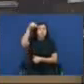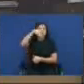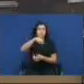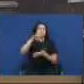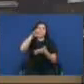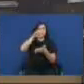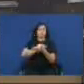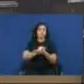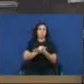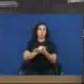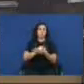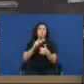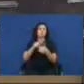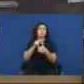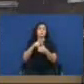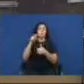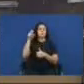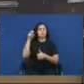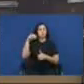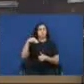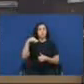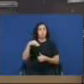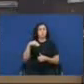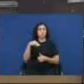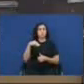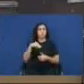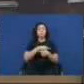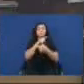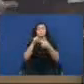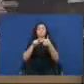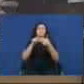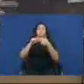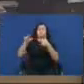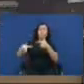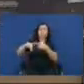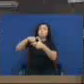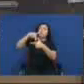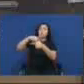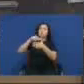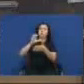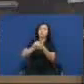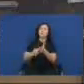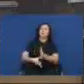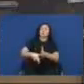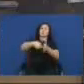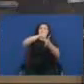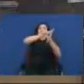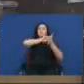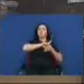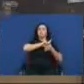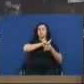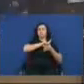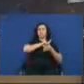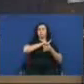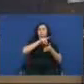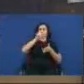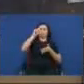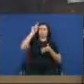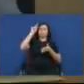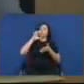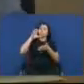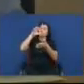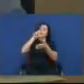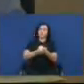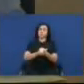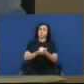dia da sessão. Esta tribuna tem um tempo de duração de 5 minutos. E uma tribuna com agendamento prévio, que é uma tribuna que é agendada com uma